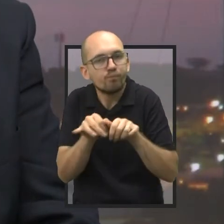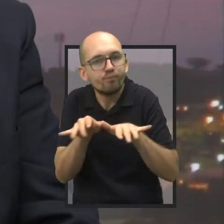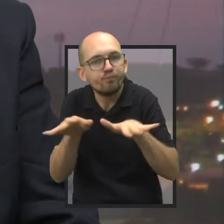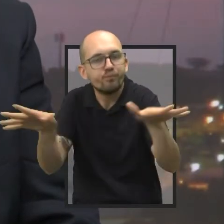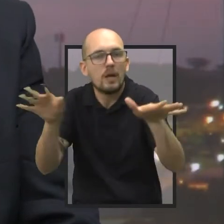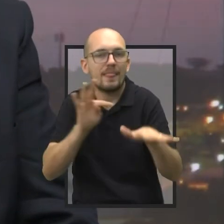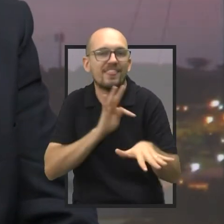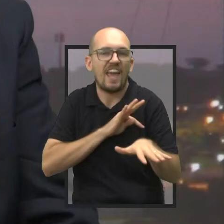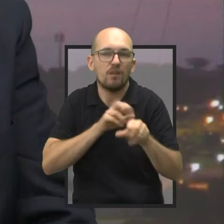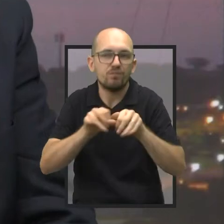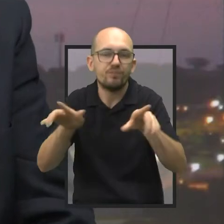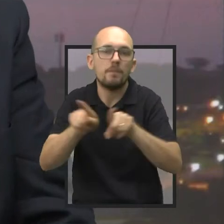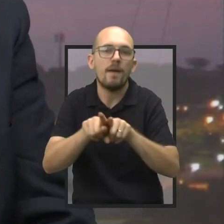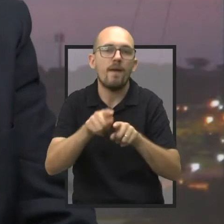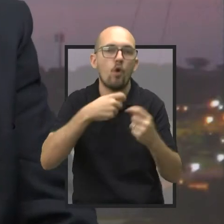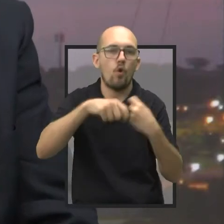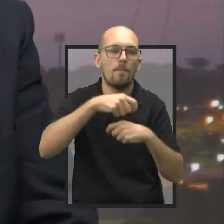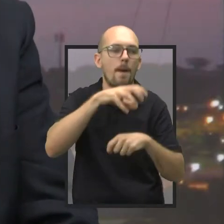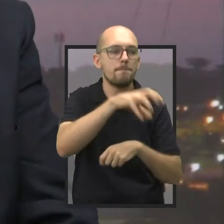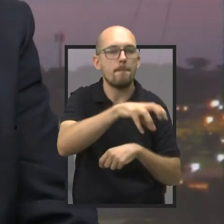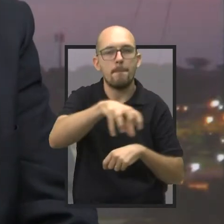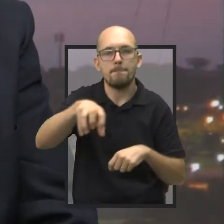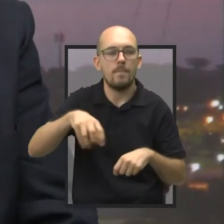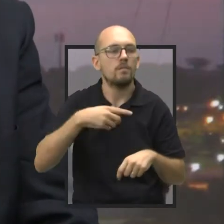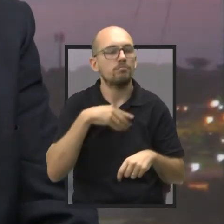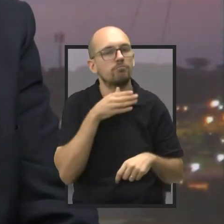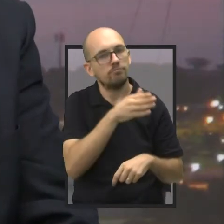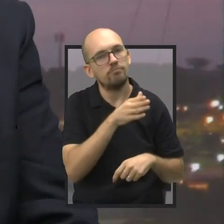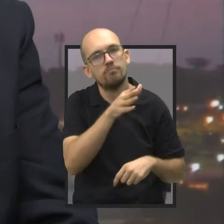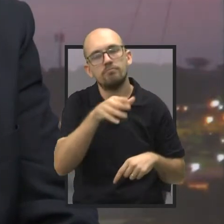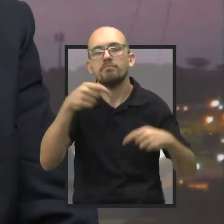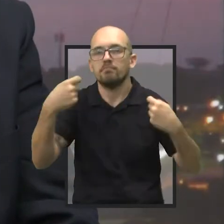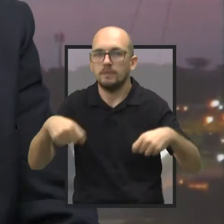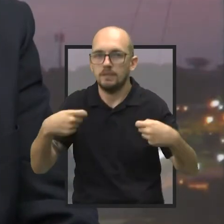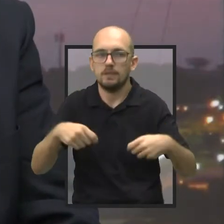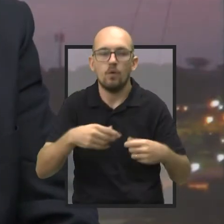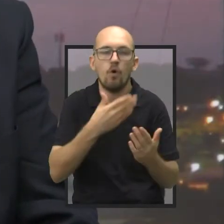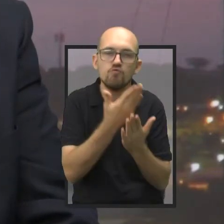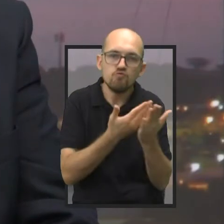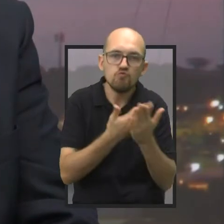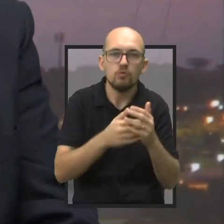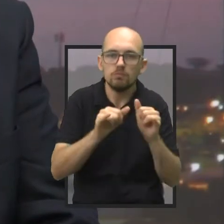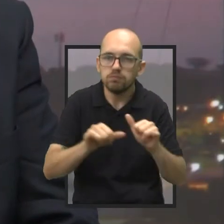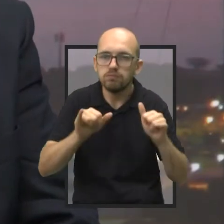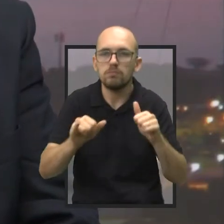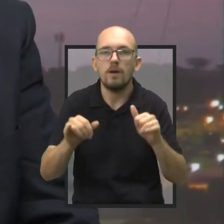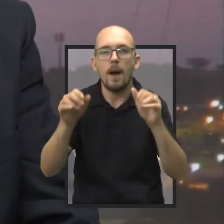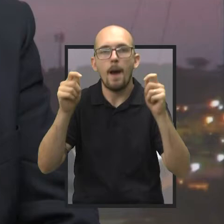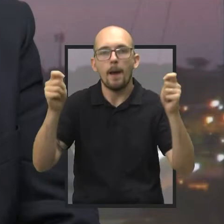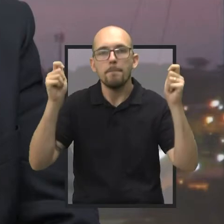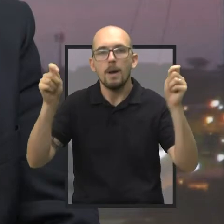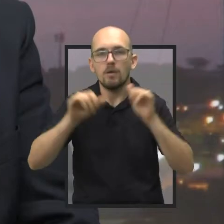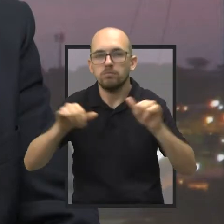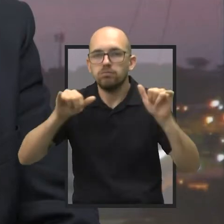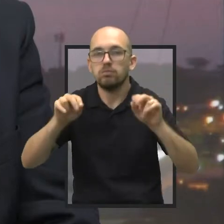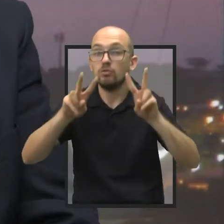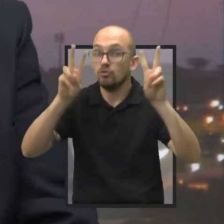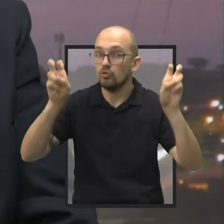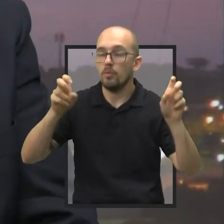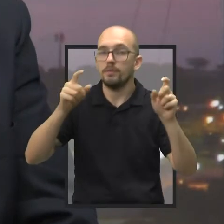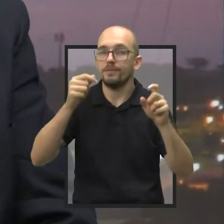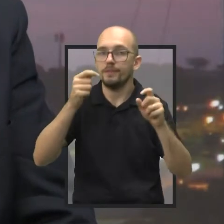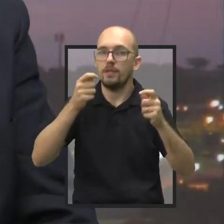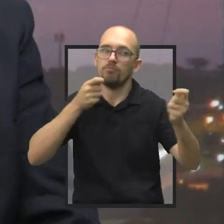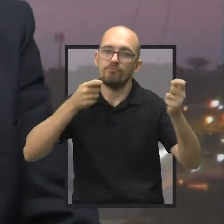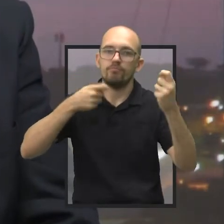e econômica dos diversos setores da economia, promovendo estudos, campanhas em prol da racionalização econômica